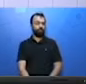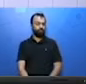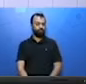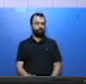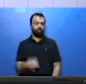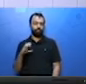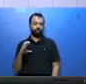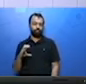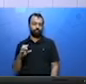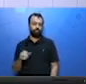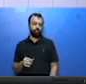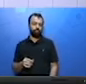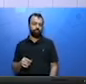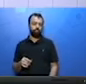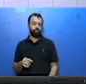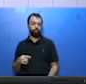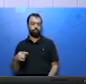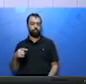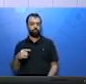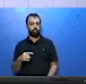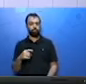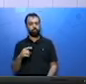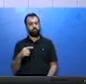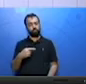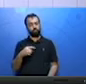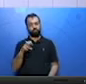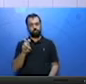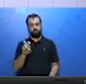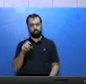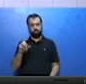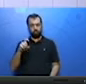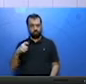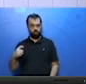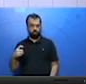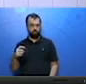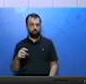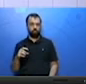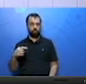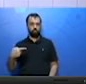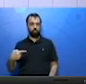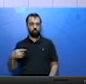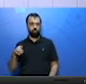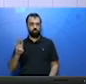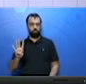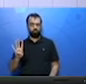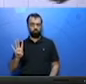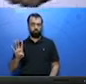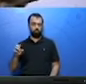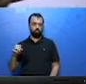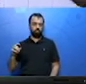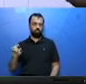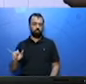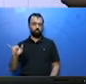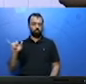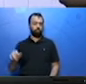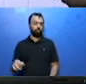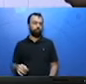Ponto C, menos 5 no X e menos 4 no Y. Então, eu pego lá no menos